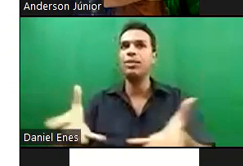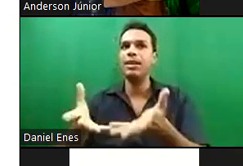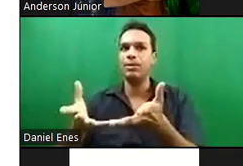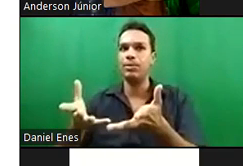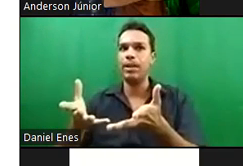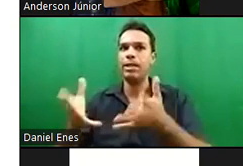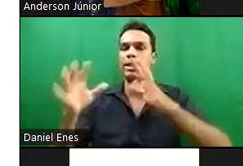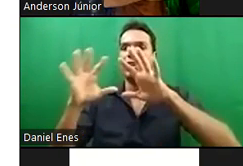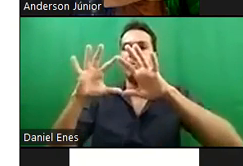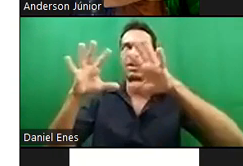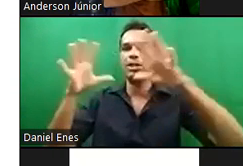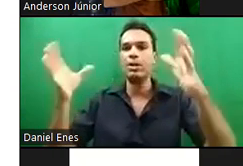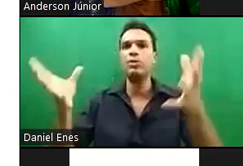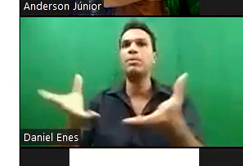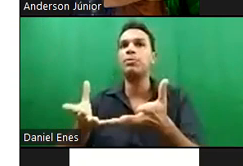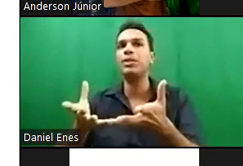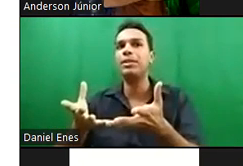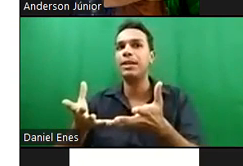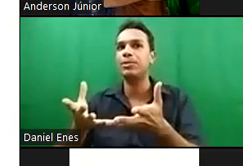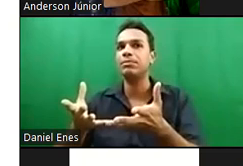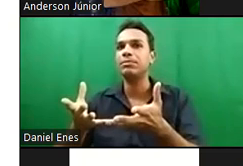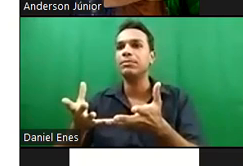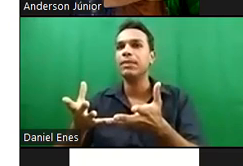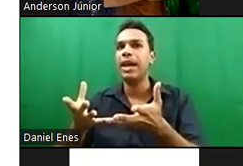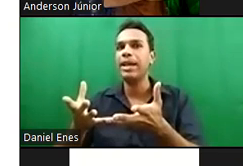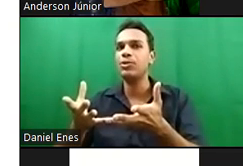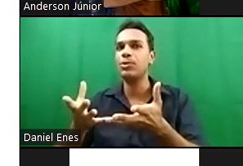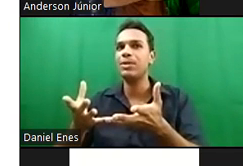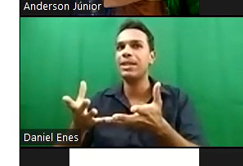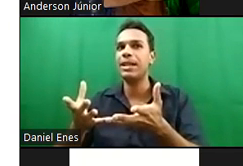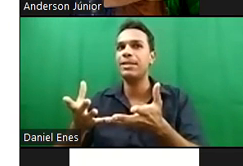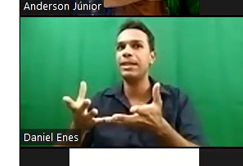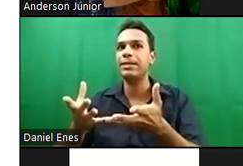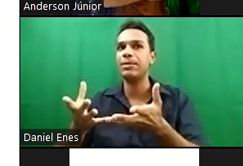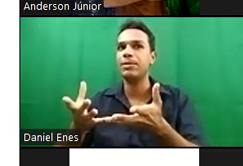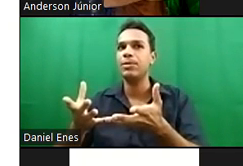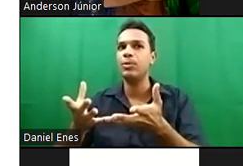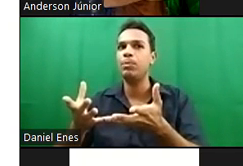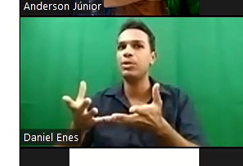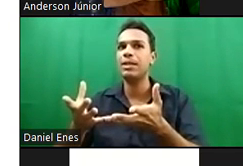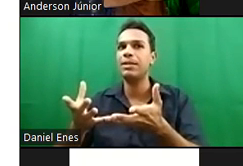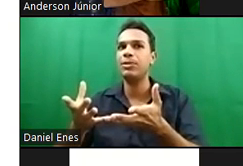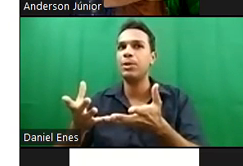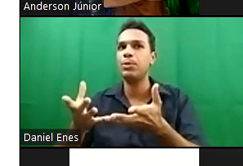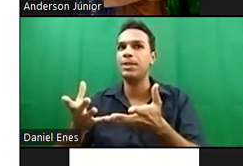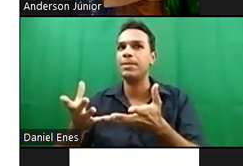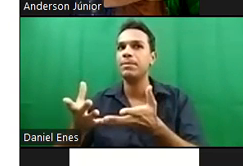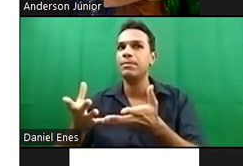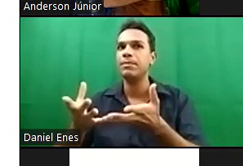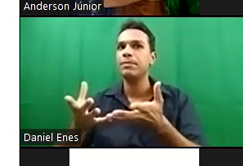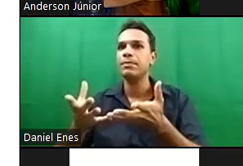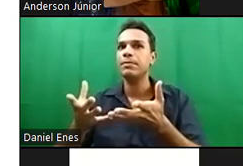mundo inteiro, ou seja, a mesma coisa para o mundo inteiro. É isso que você quer dizer? Ou eu posso estar entendendo outra